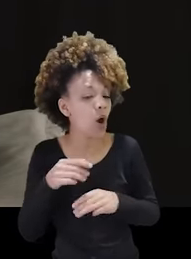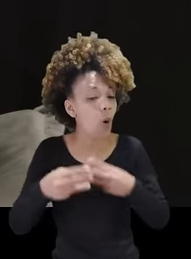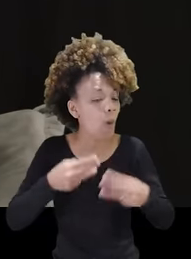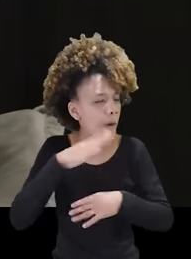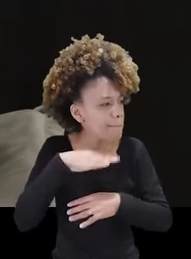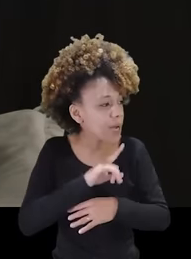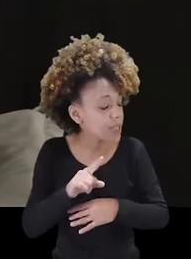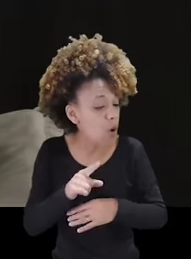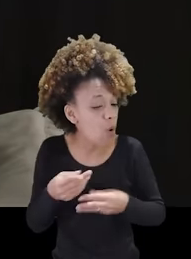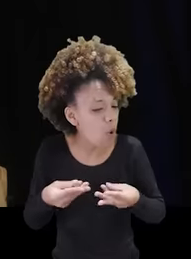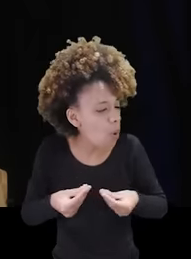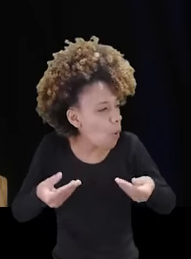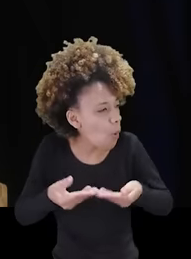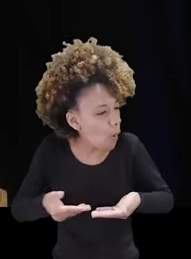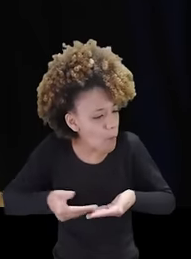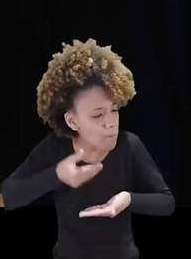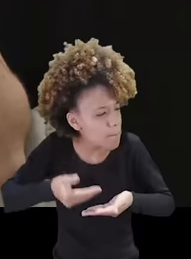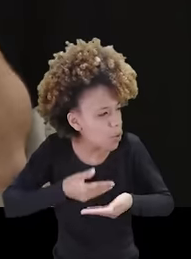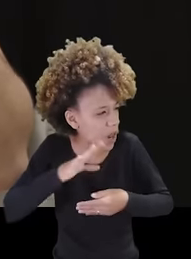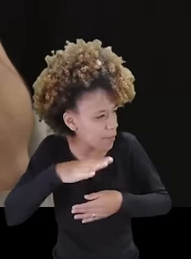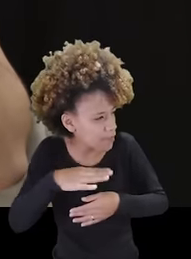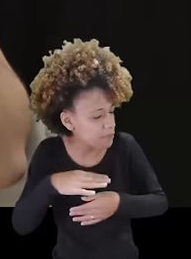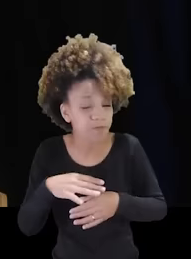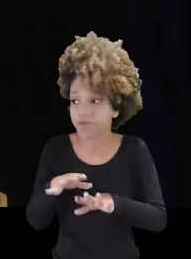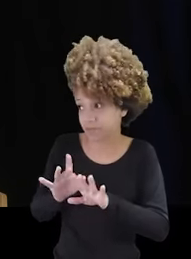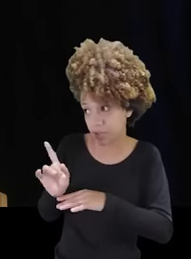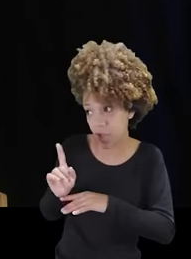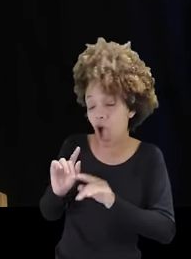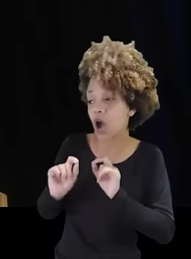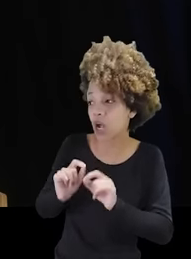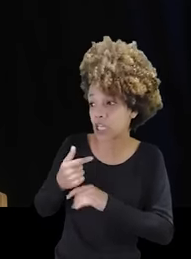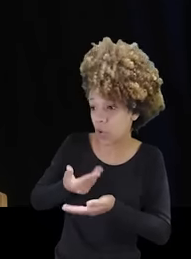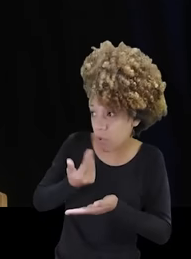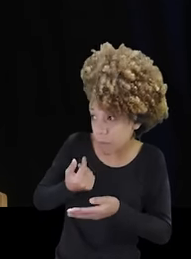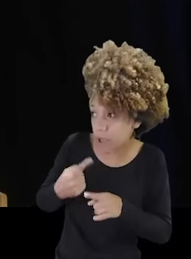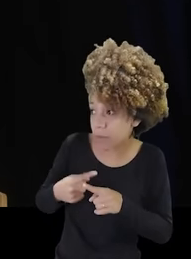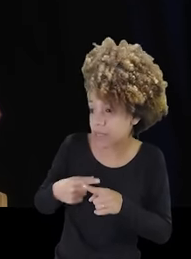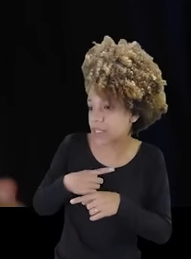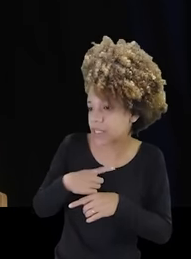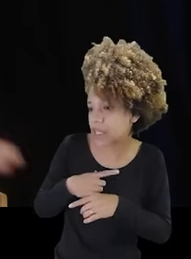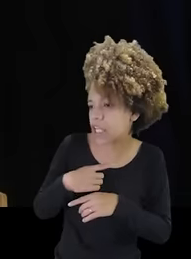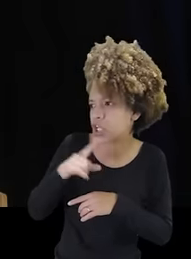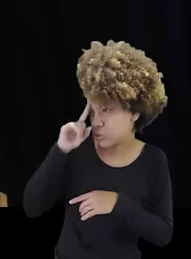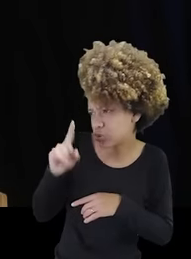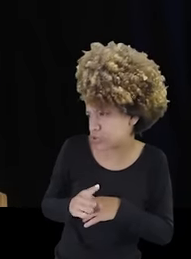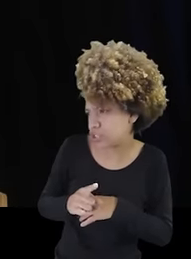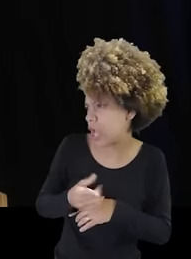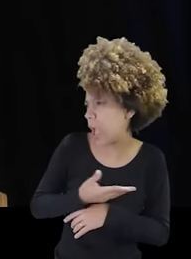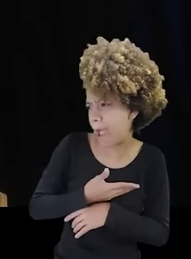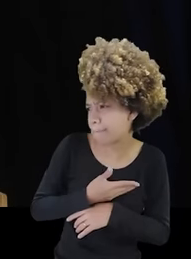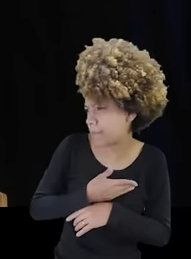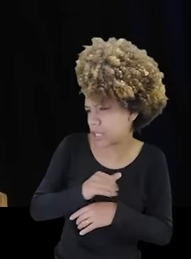o molhinho do Miojo é apresentado e os caras ficam tentando e eu comi porque tem ainda o que come todo dia minha amiga